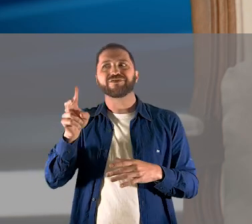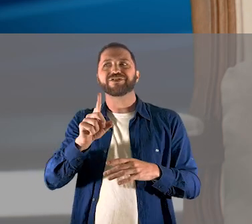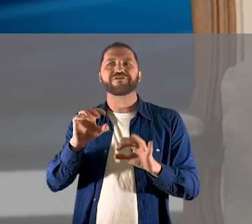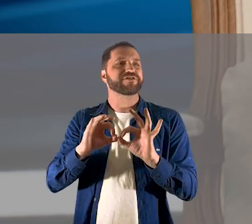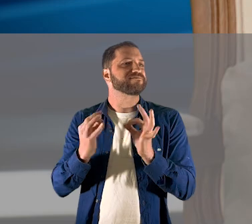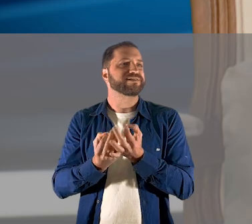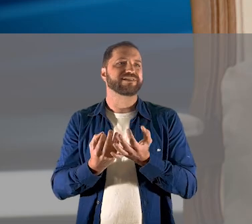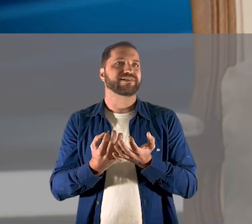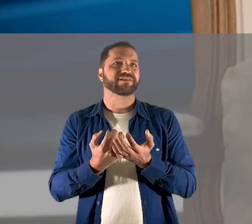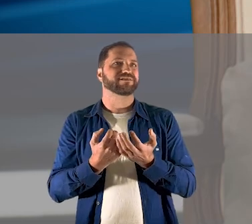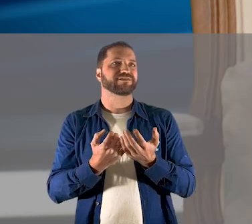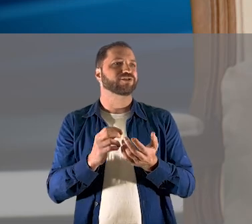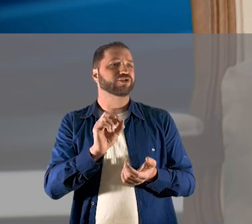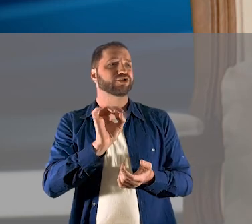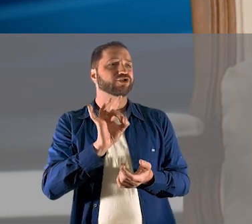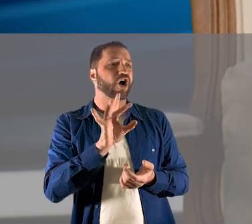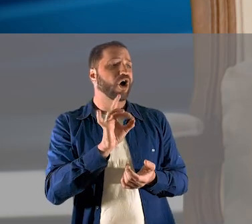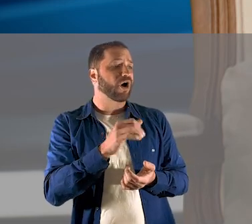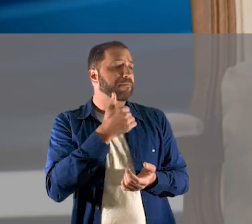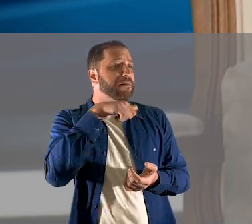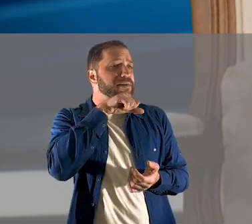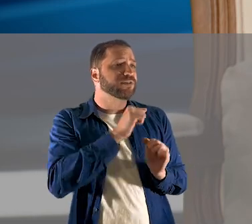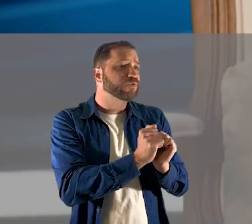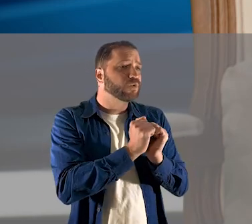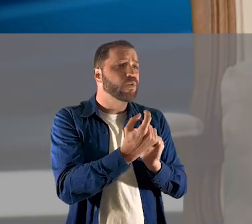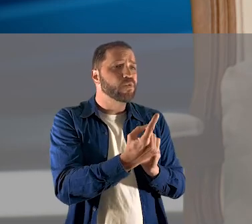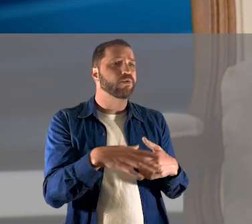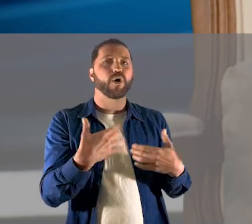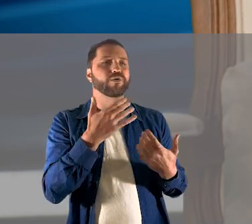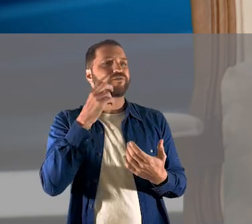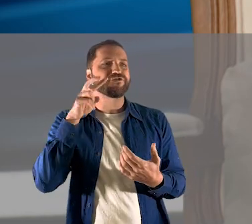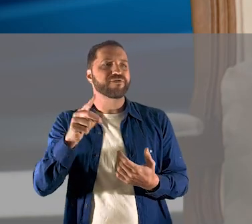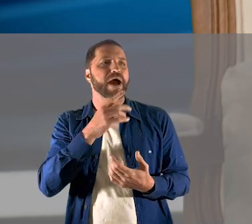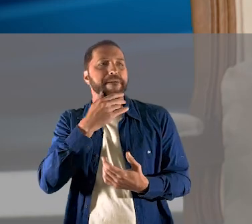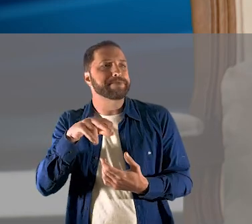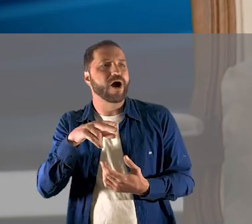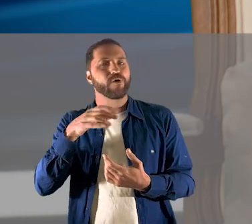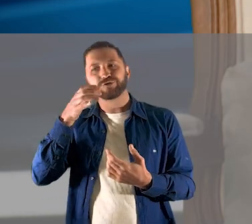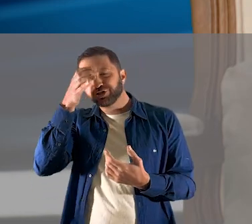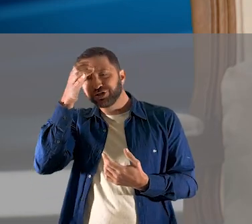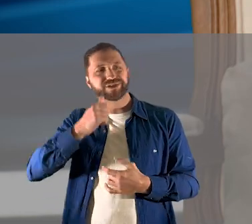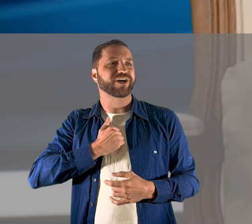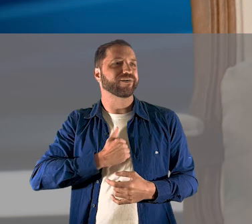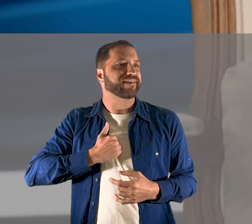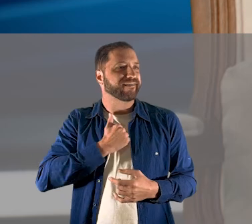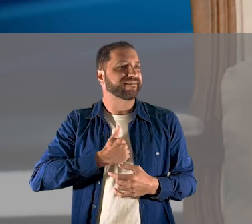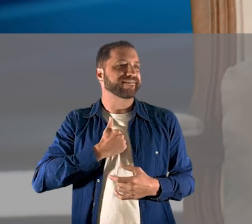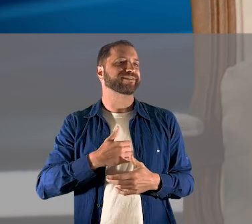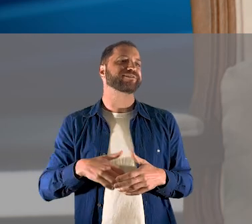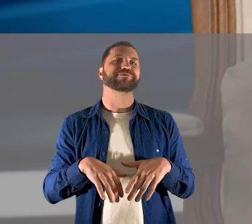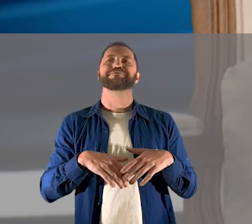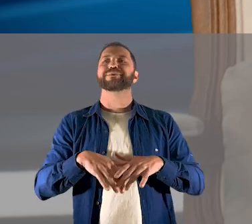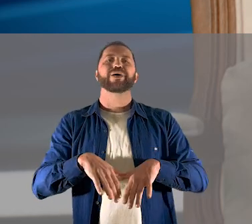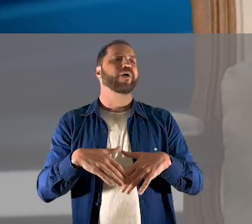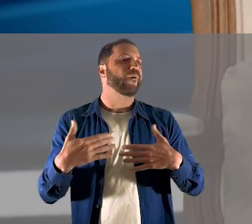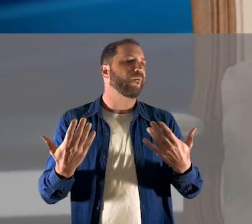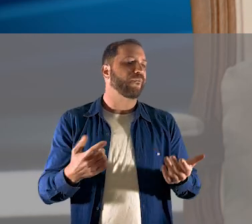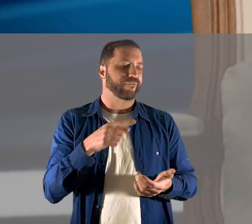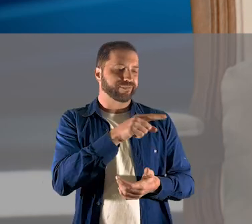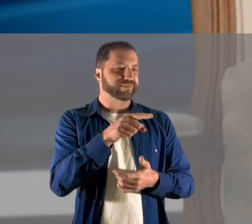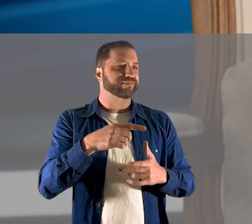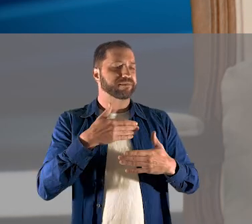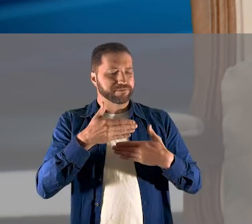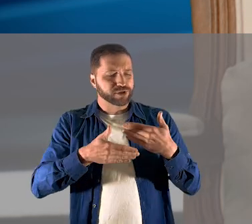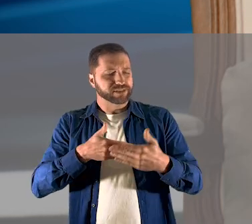a família então elas estão ali com os pais ou com a mãe só mas estão sem meus irmãos os tios e muitas vezes